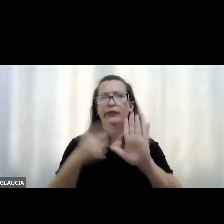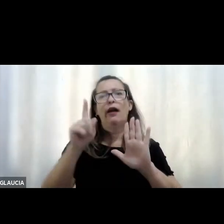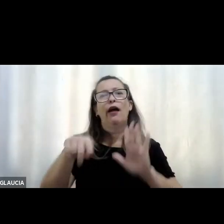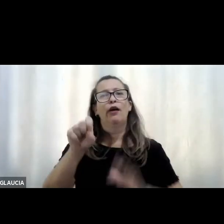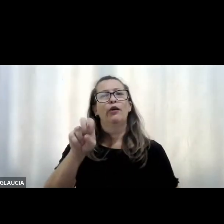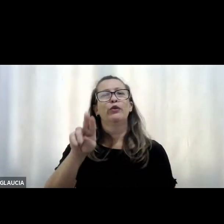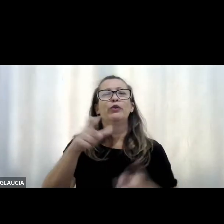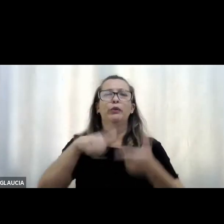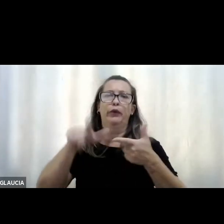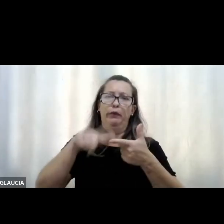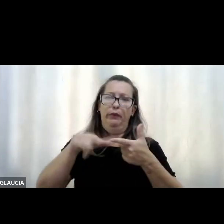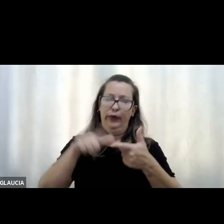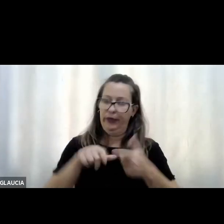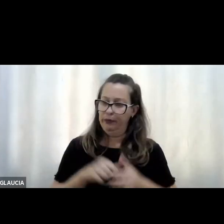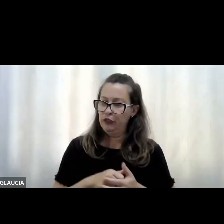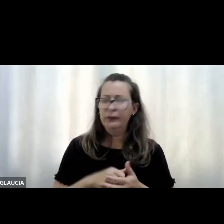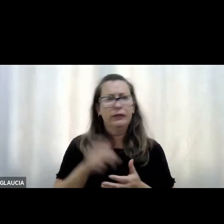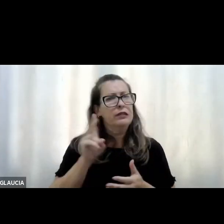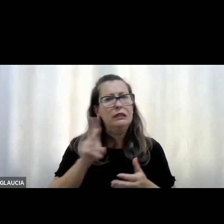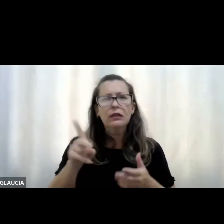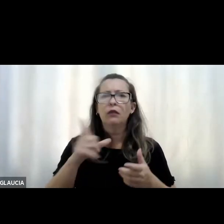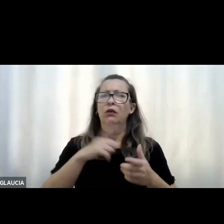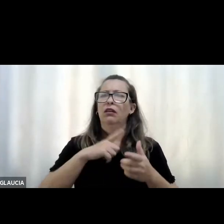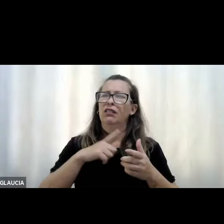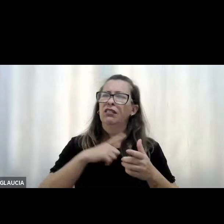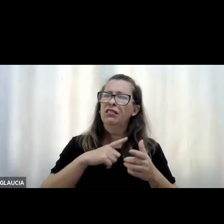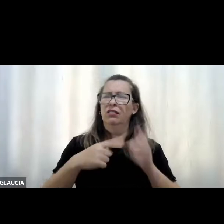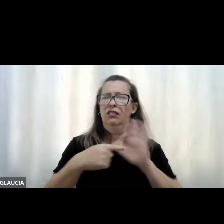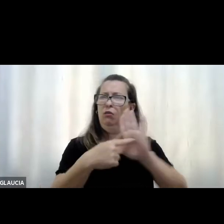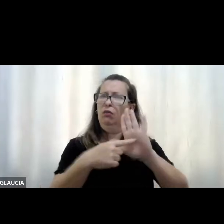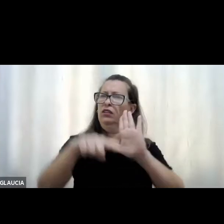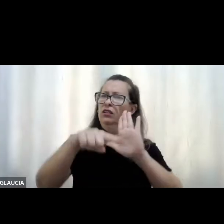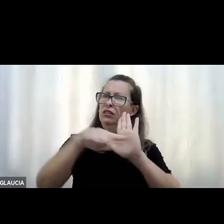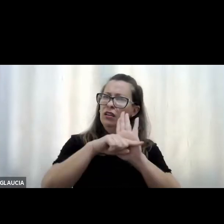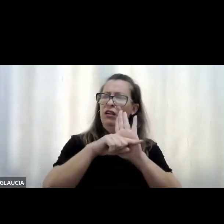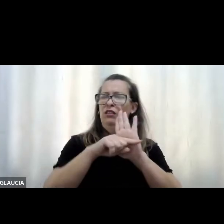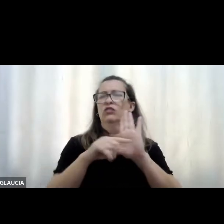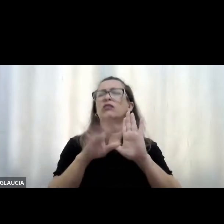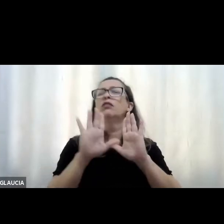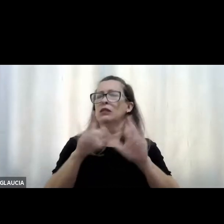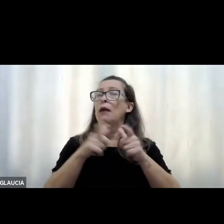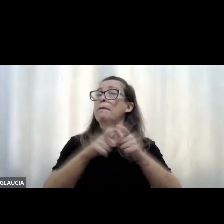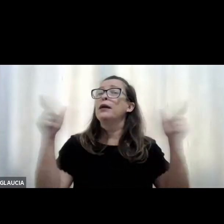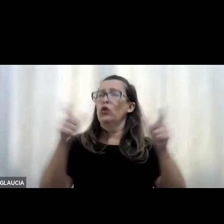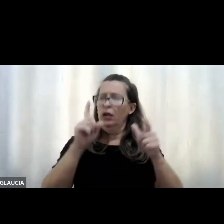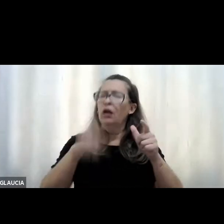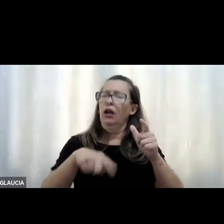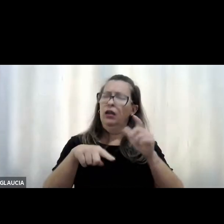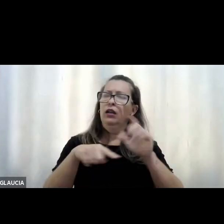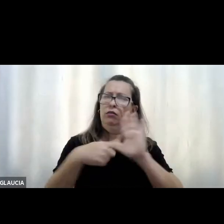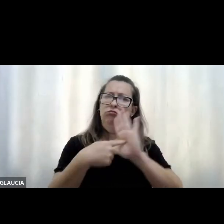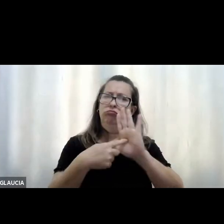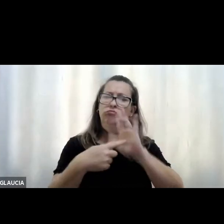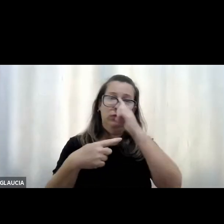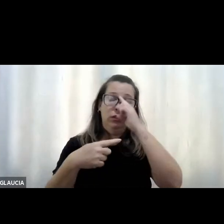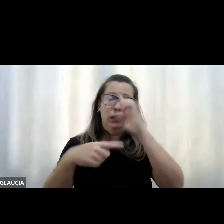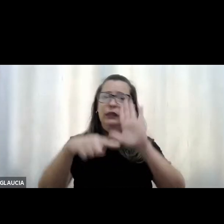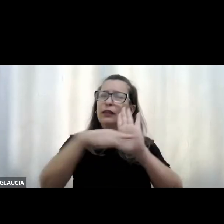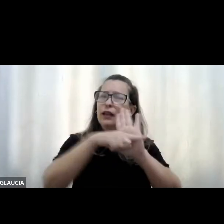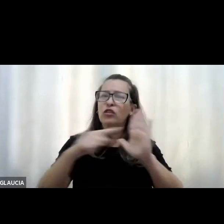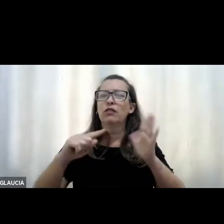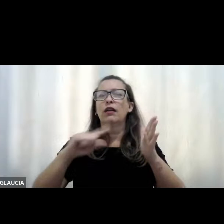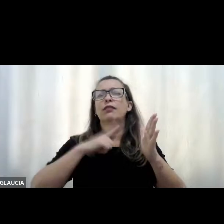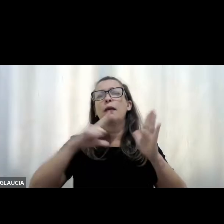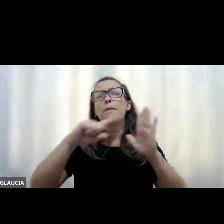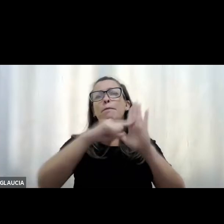inclusive, essa referência, né? Sempre com uma abordagem negativa, não sempre, mas majoritariamente com uma abordagem negativa, com uma pauta negativa. E aí as